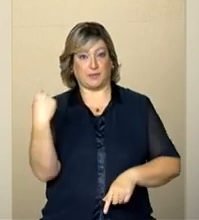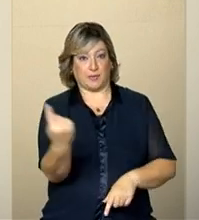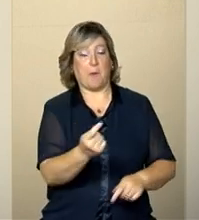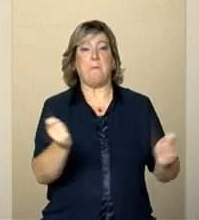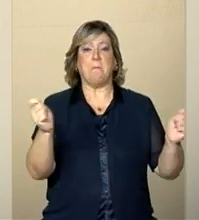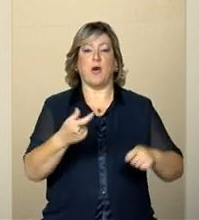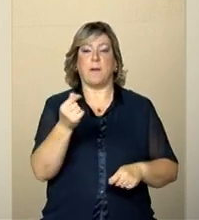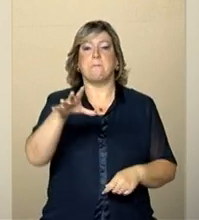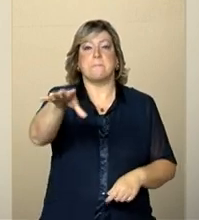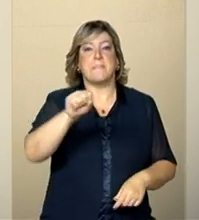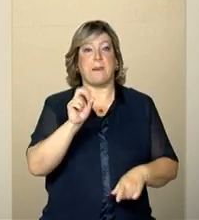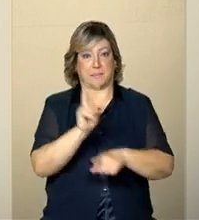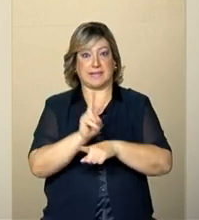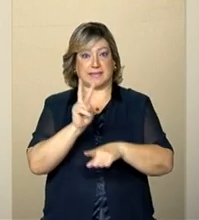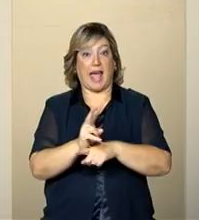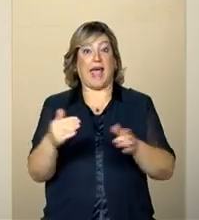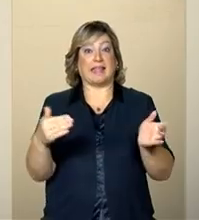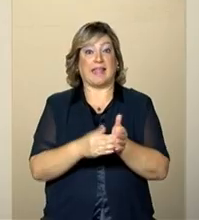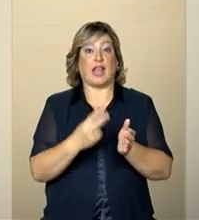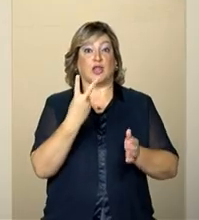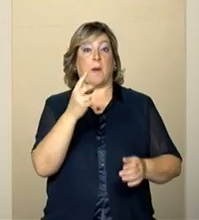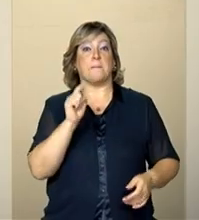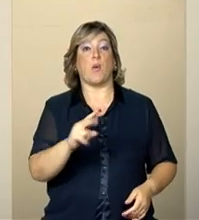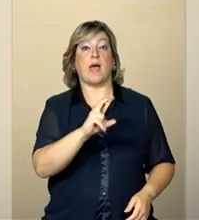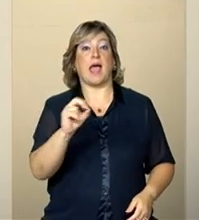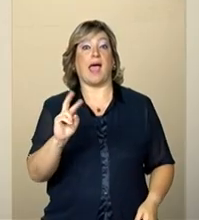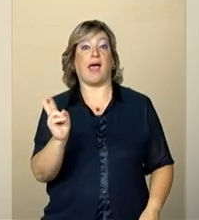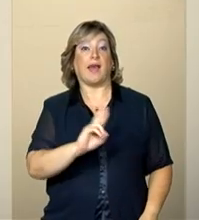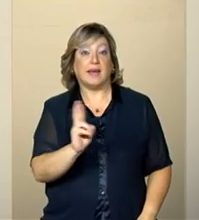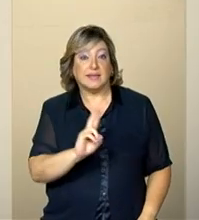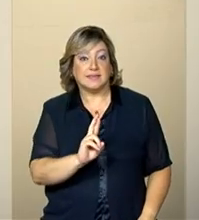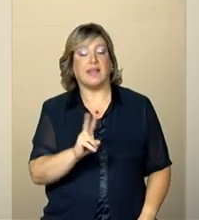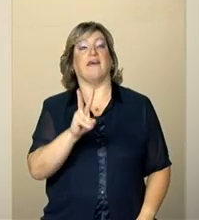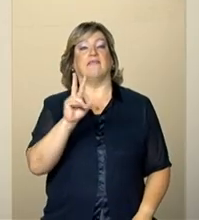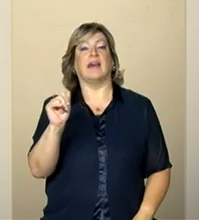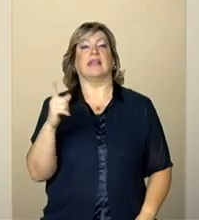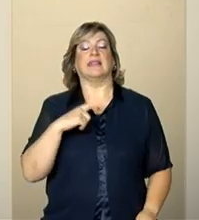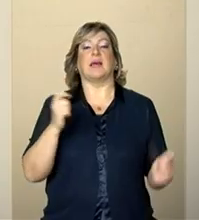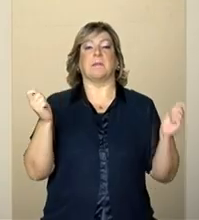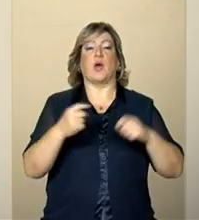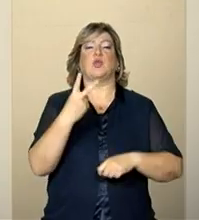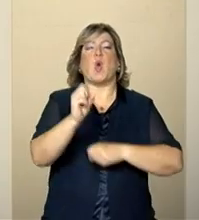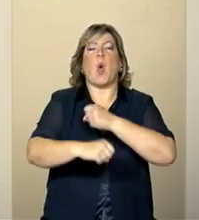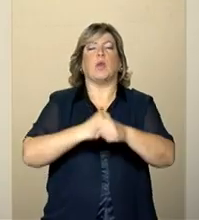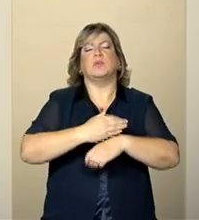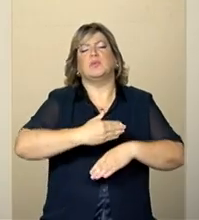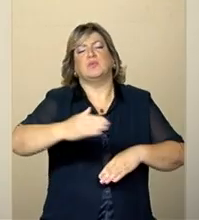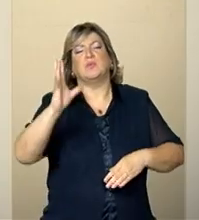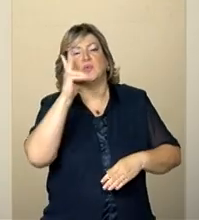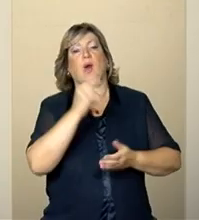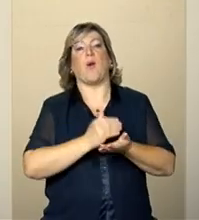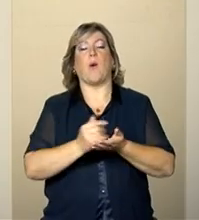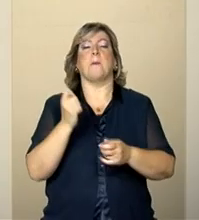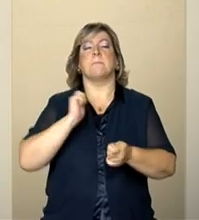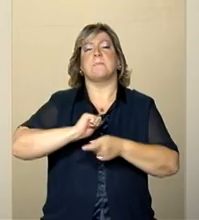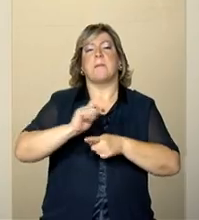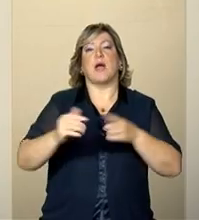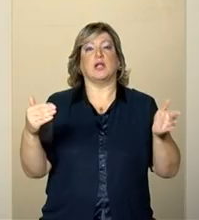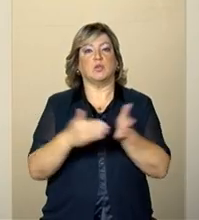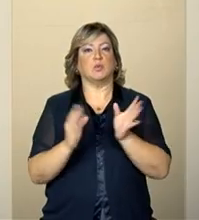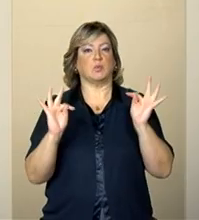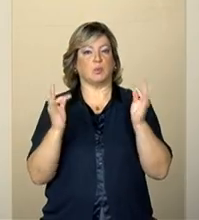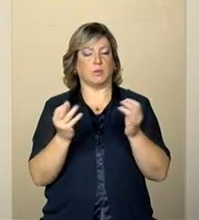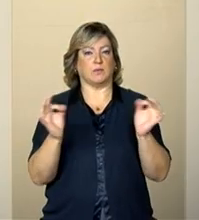poderão pegar um empréstimo de até r$ 500 e vão ter 2 anos para pagar tudo com